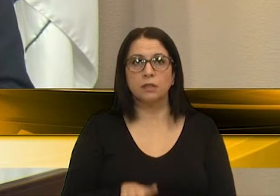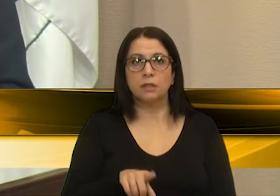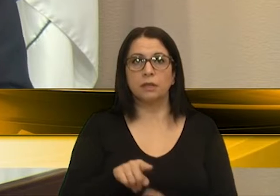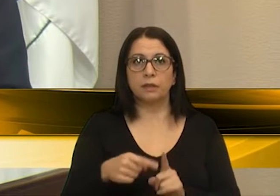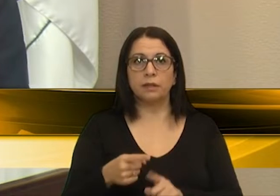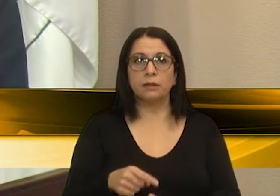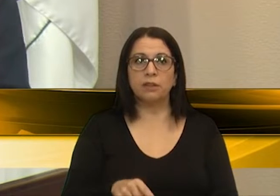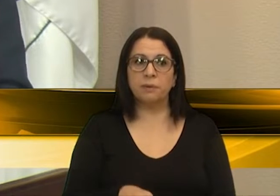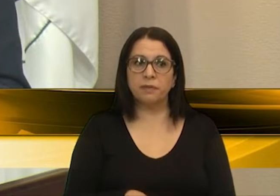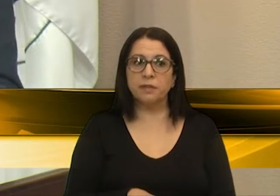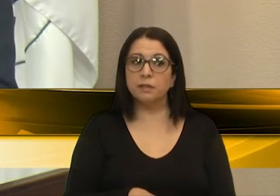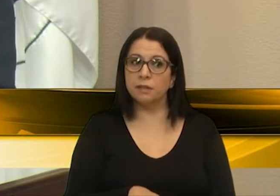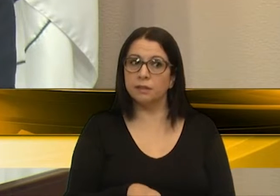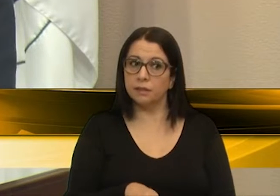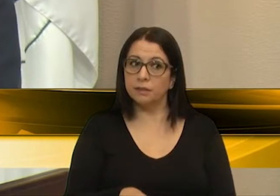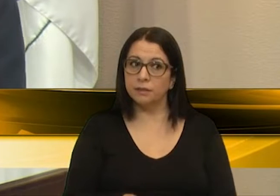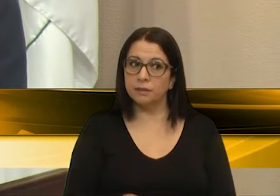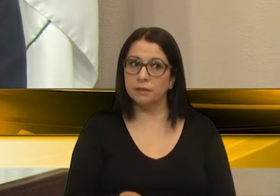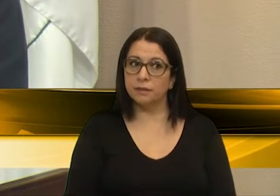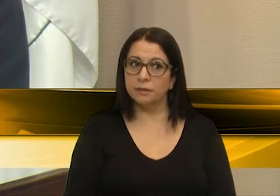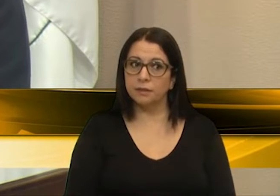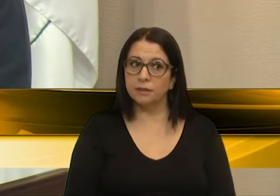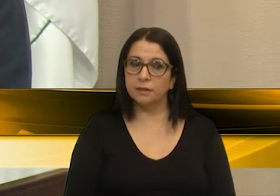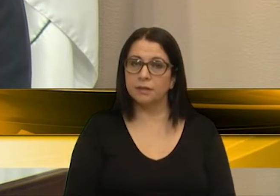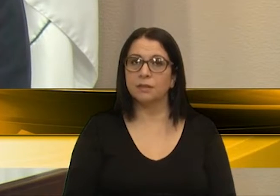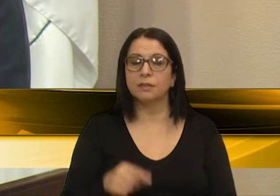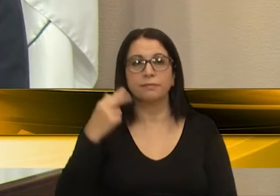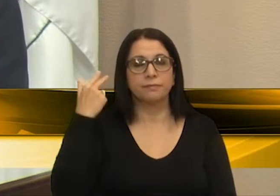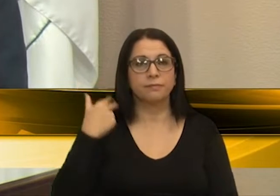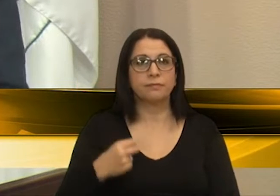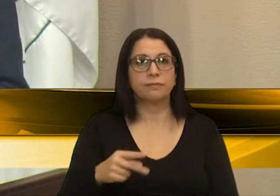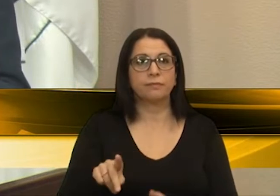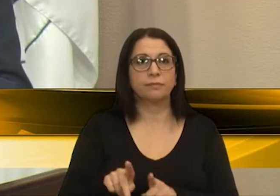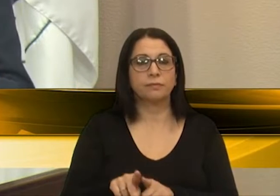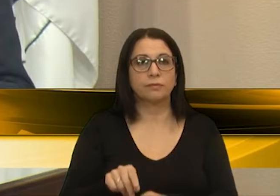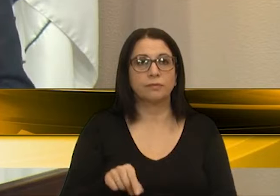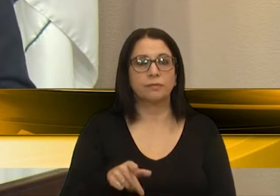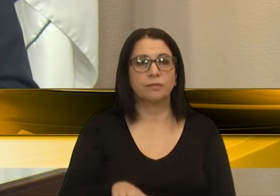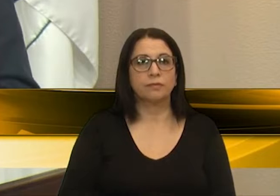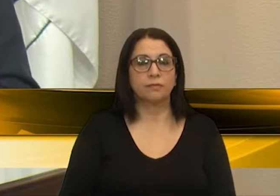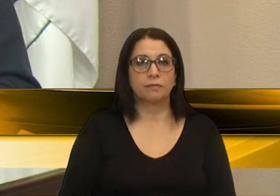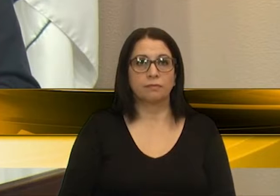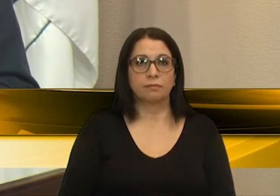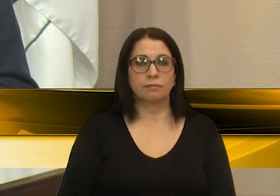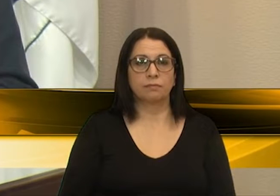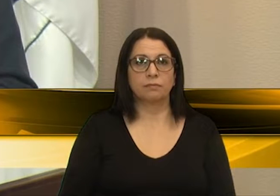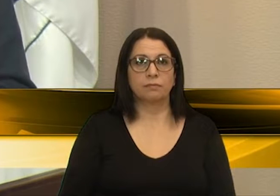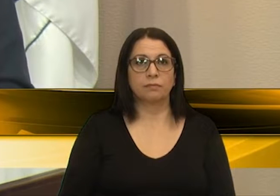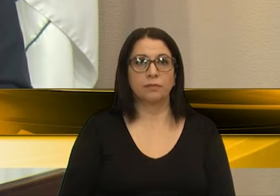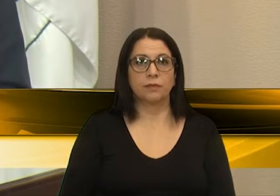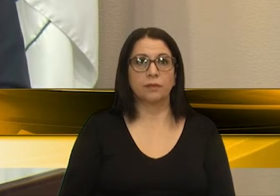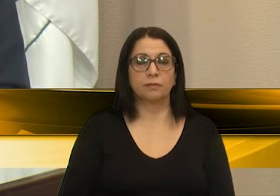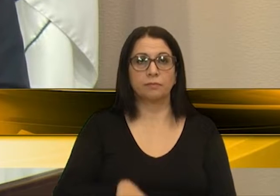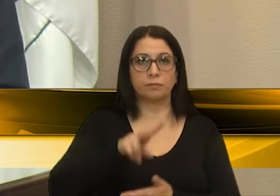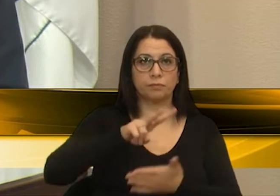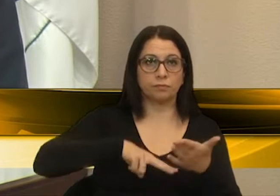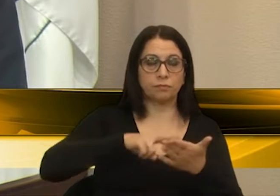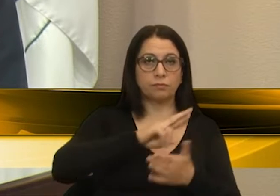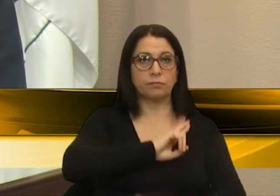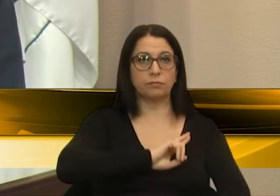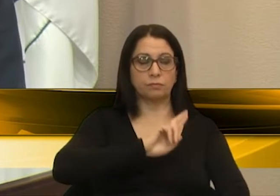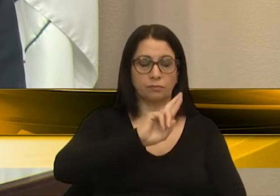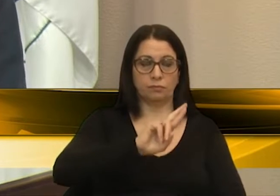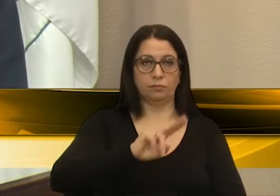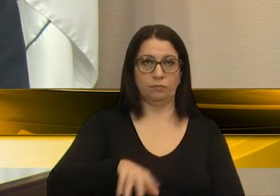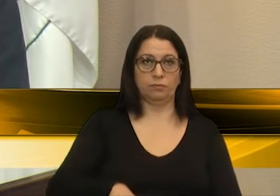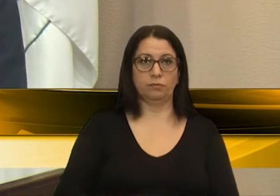em conta um aspecto religioso e, naturalmente, um aspecto cultural, né? Do ponto de vista religioso,